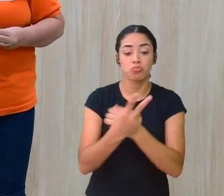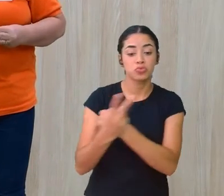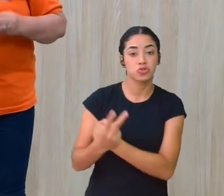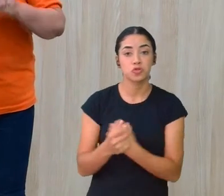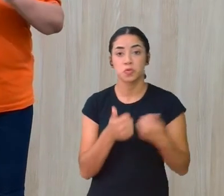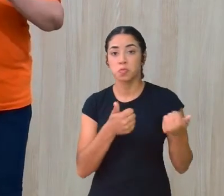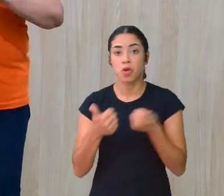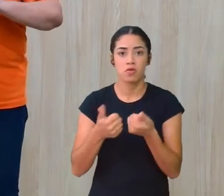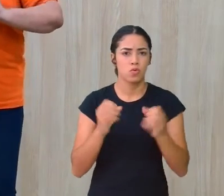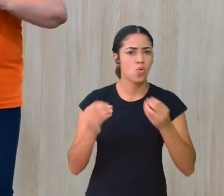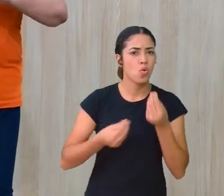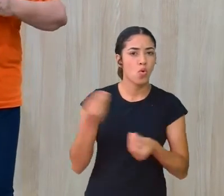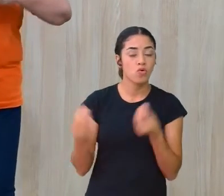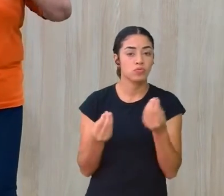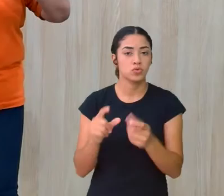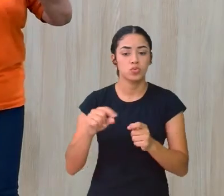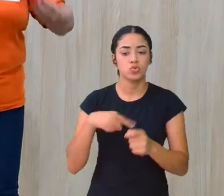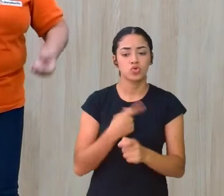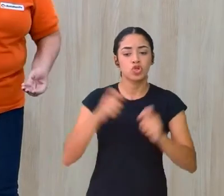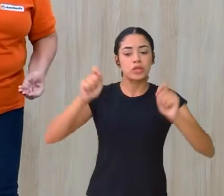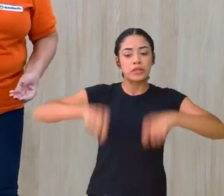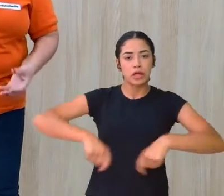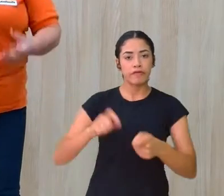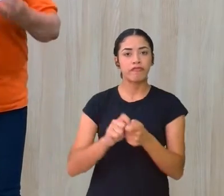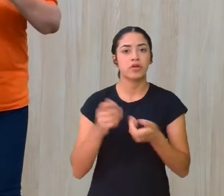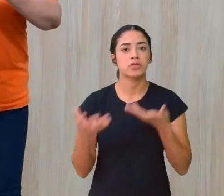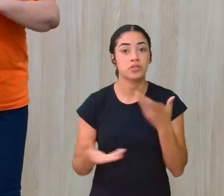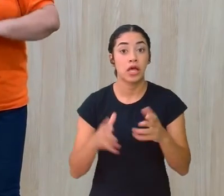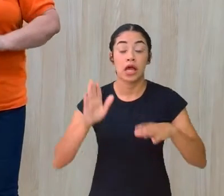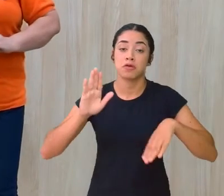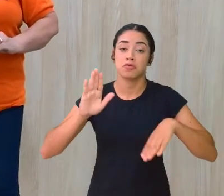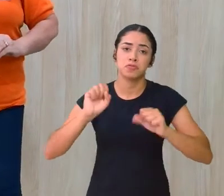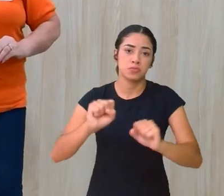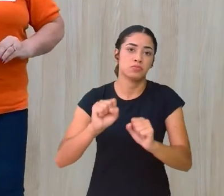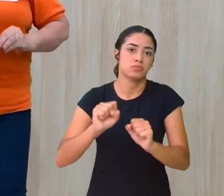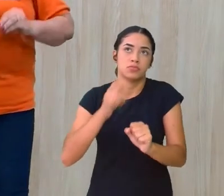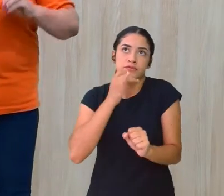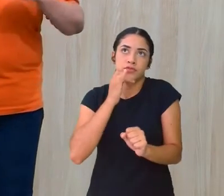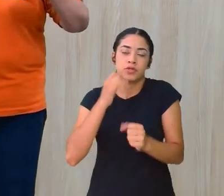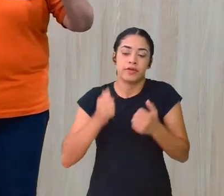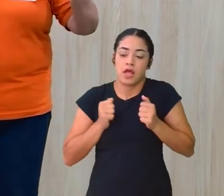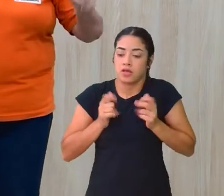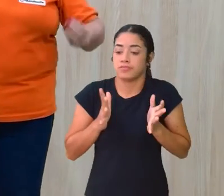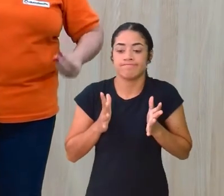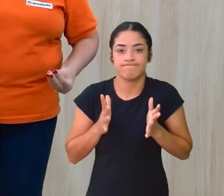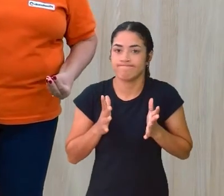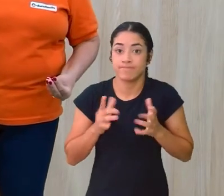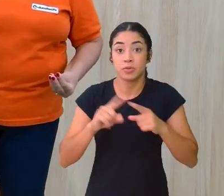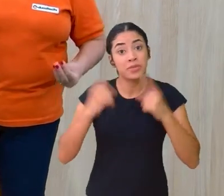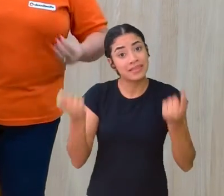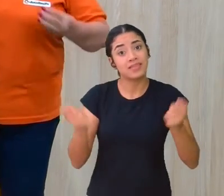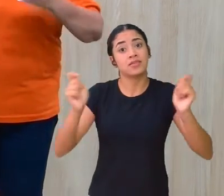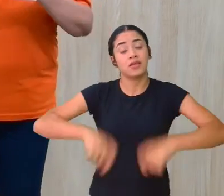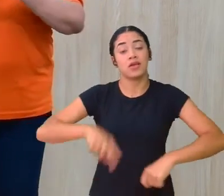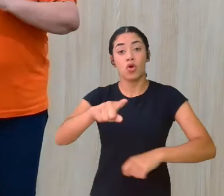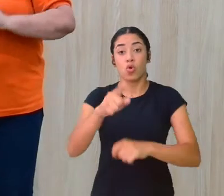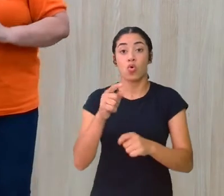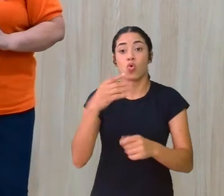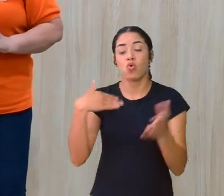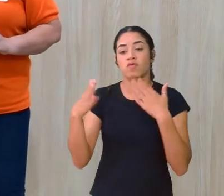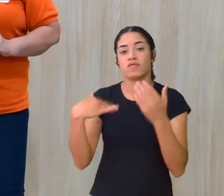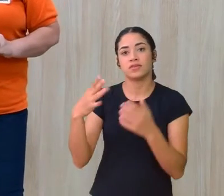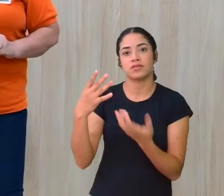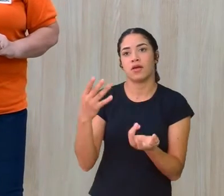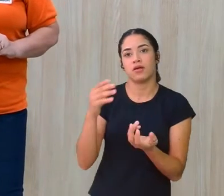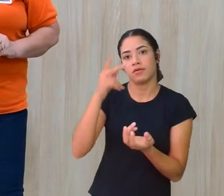fazer? Você talvez não possa fazer a ação, mas converse em casa. Olha, essa tomada não está dando certo, isso aí pode